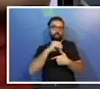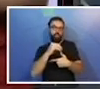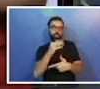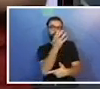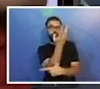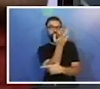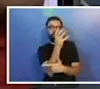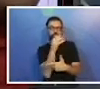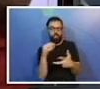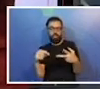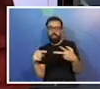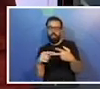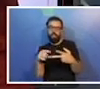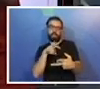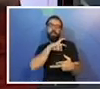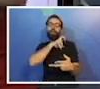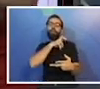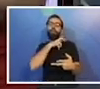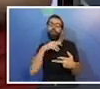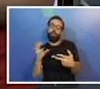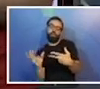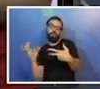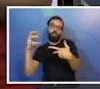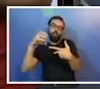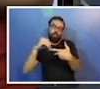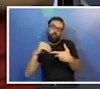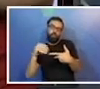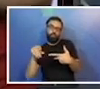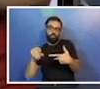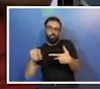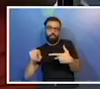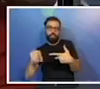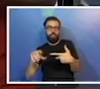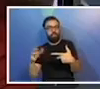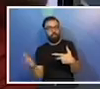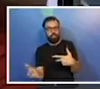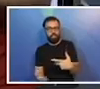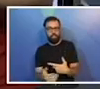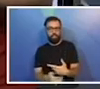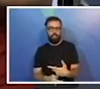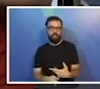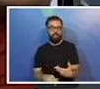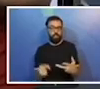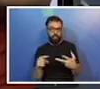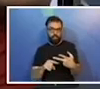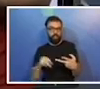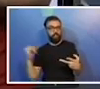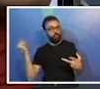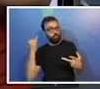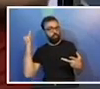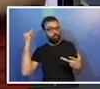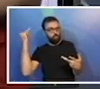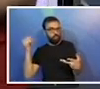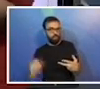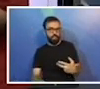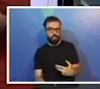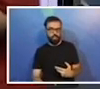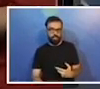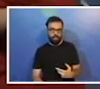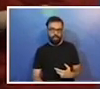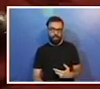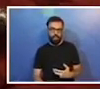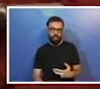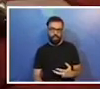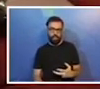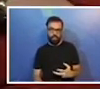a comilesma, ela come esses moluscos. Então, ela faz bem? Sim, ela é essencial na natureza. Só